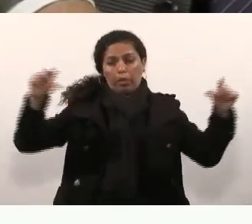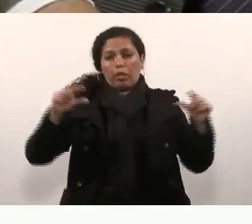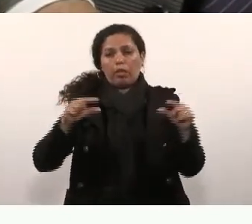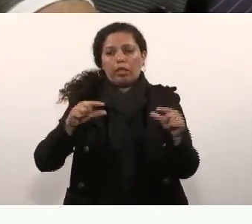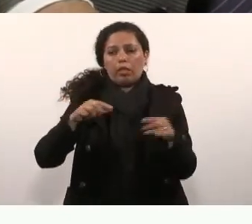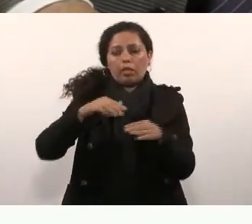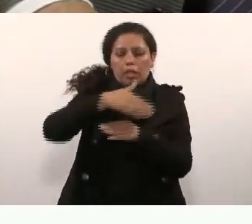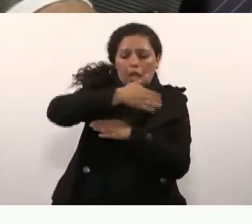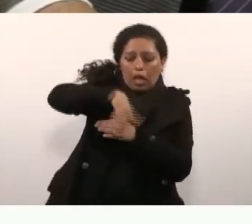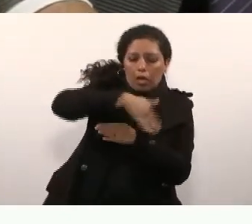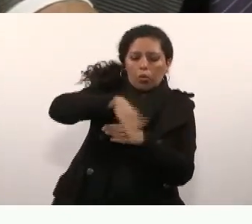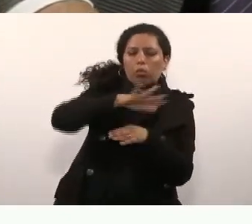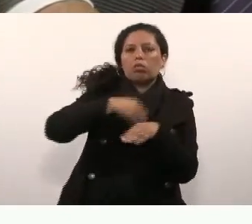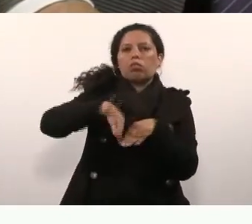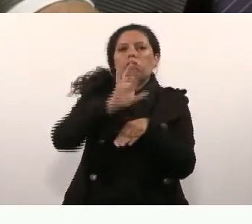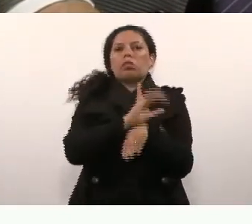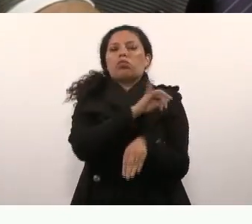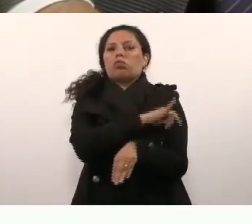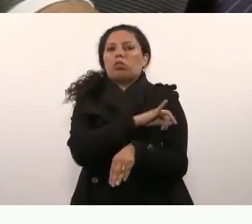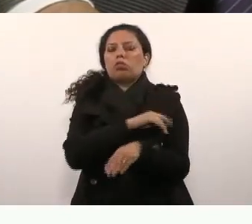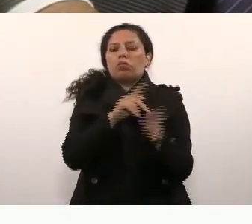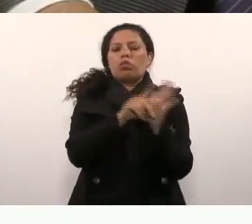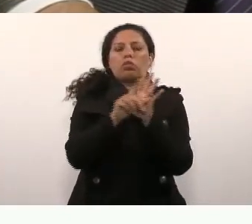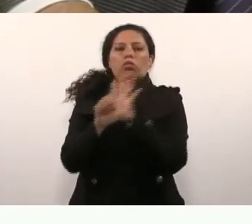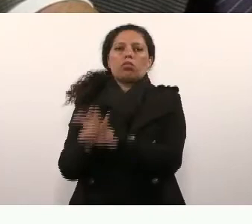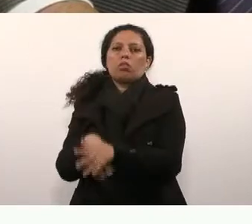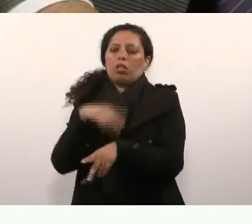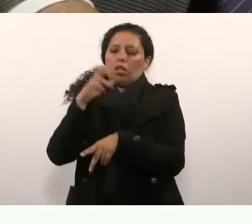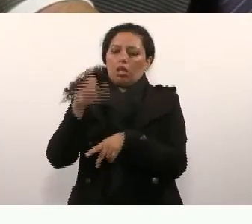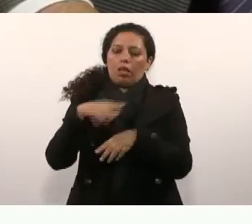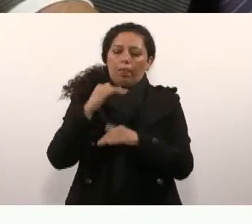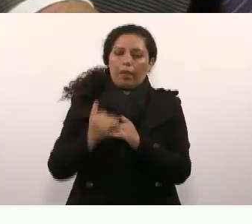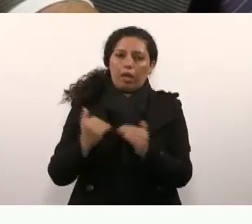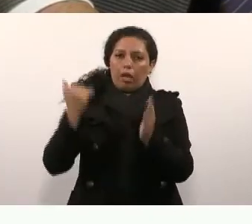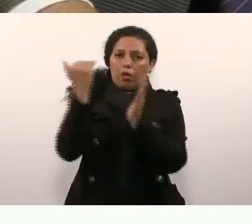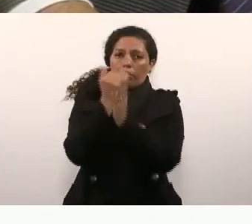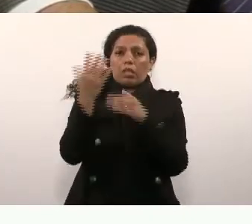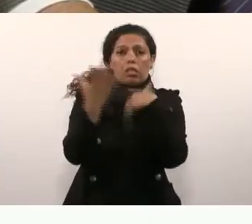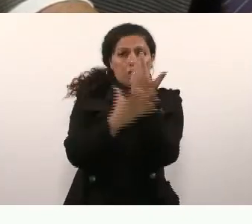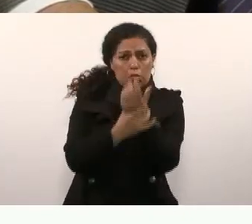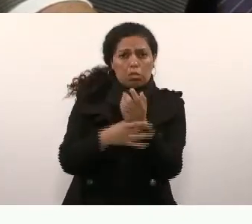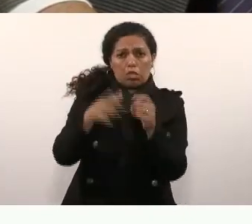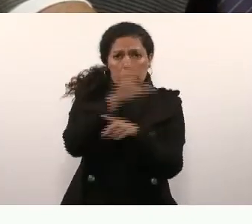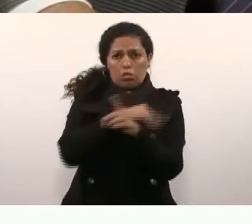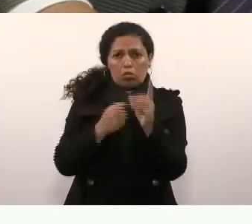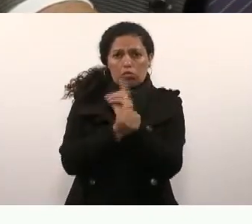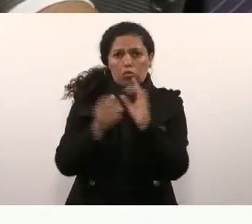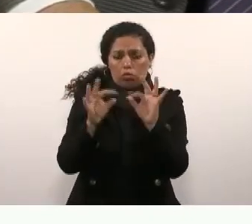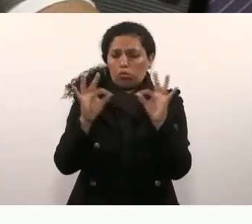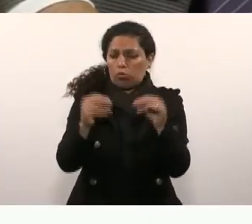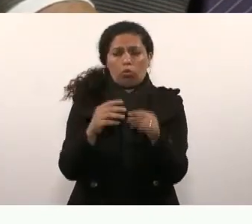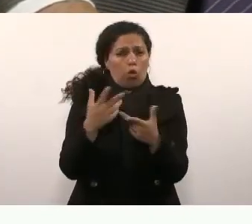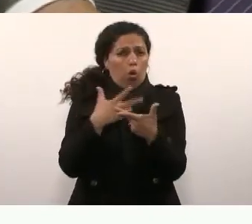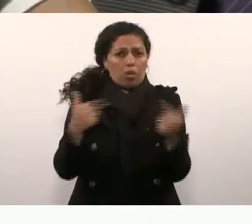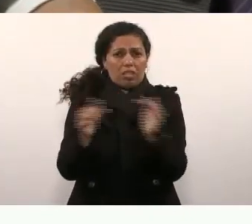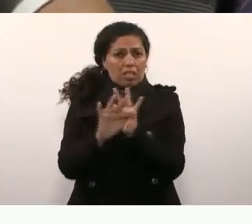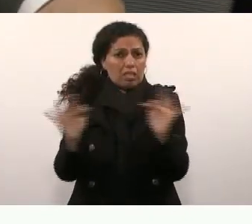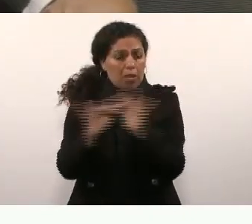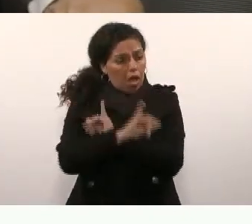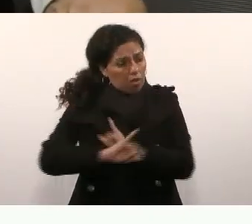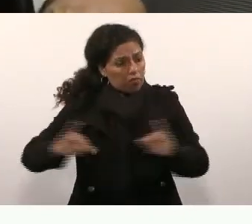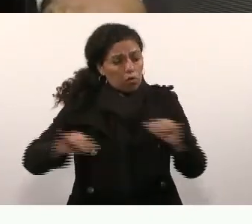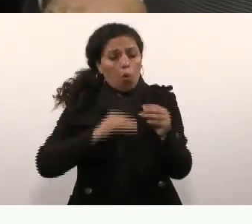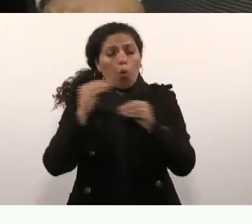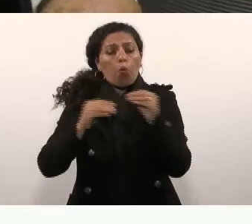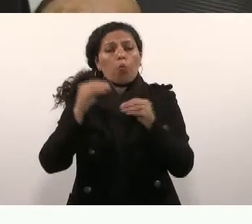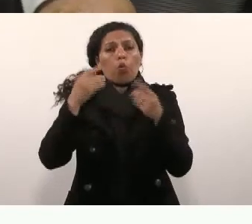no âmbito do Estado do Rio de Janeiro. O presente projeto de lei visa aumentar a segurança da população através de uma medida simples de informar sobre